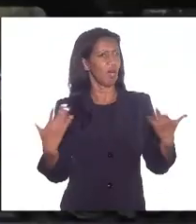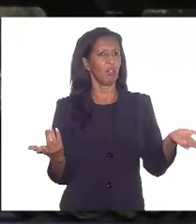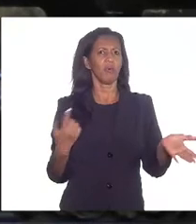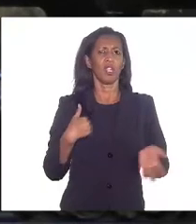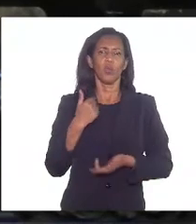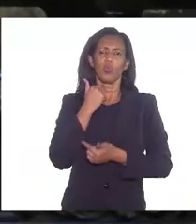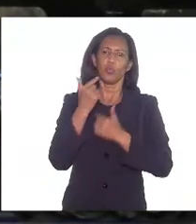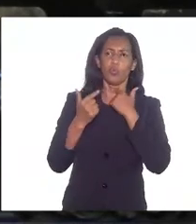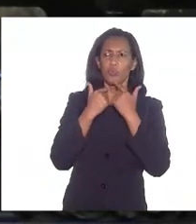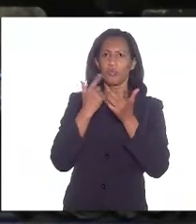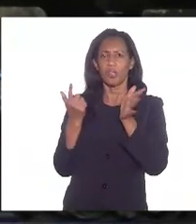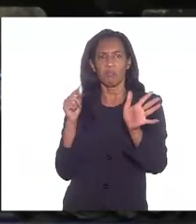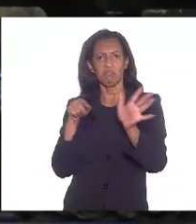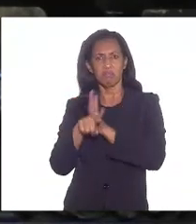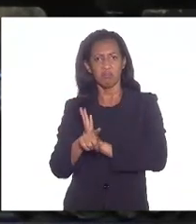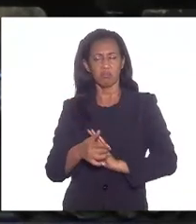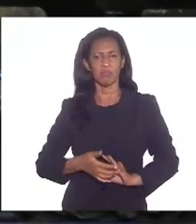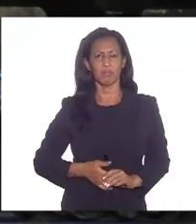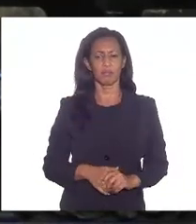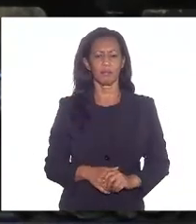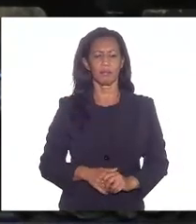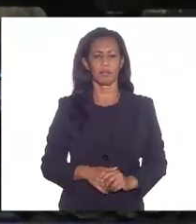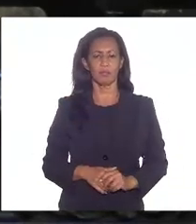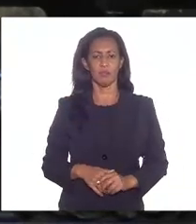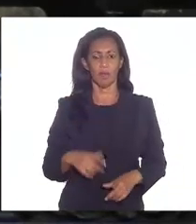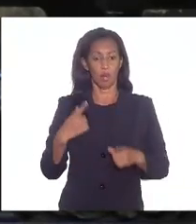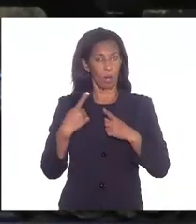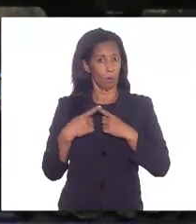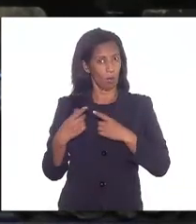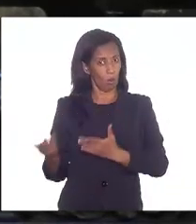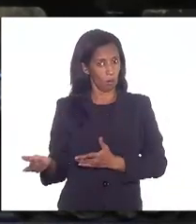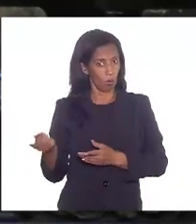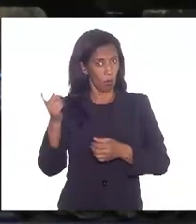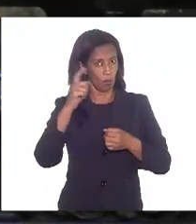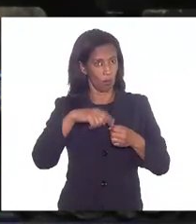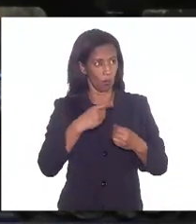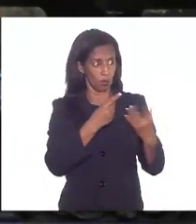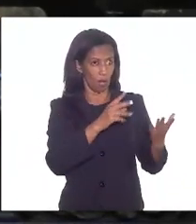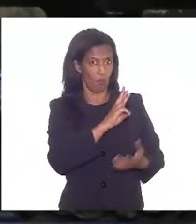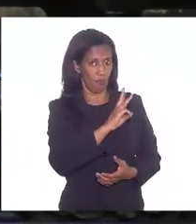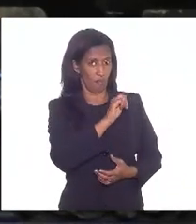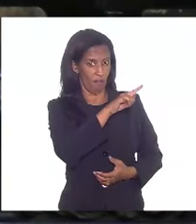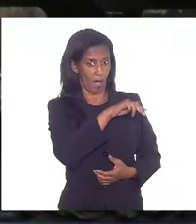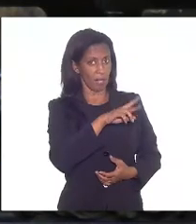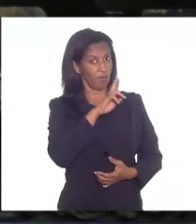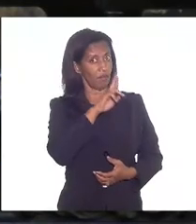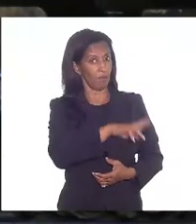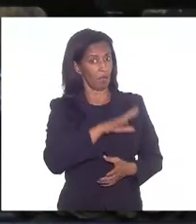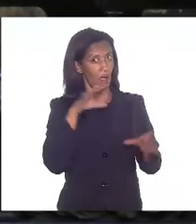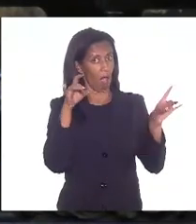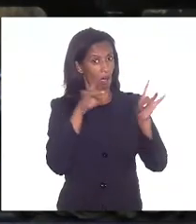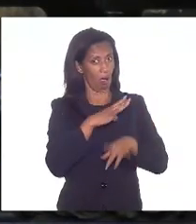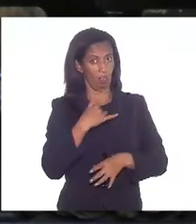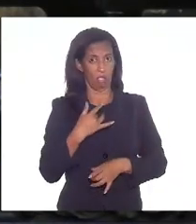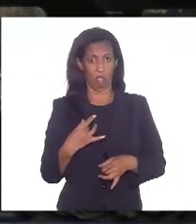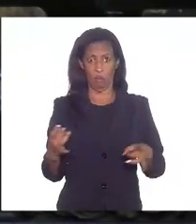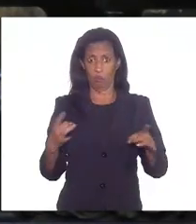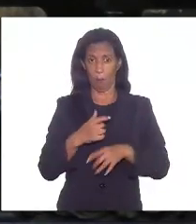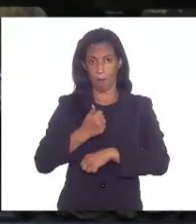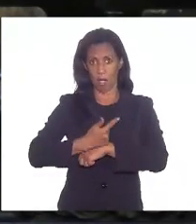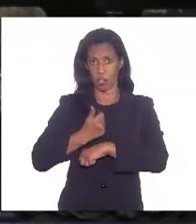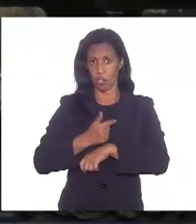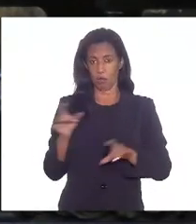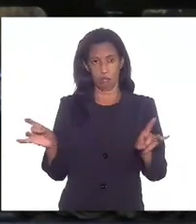mais algum quesito? Porque, quando eu passar para o Wagner Witter, ele vai responder rapidamente e eu vou encerrar a reunião